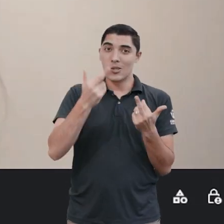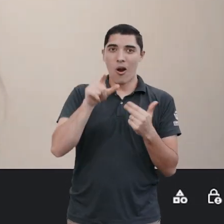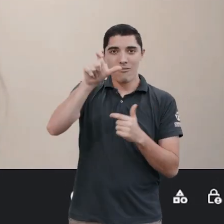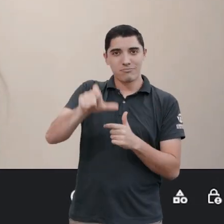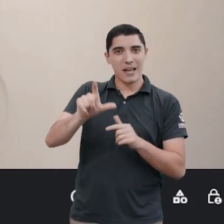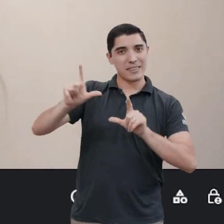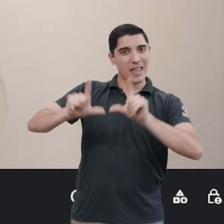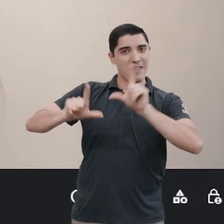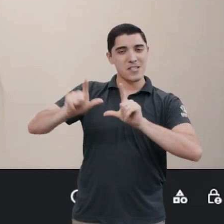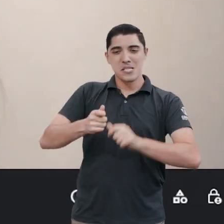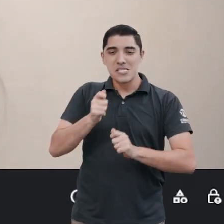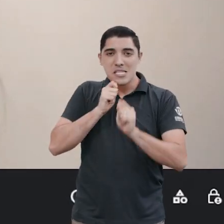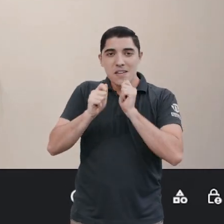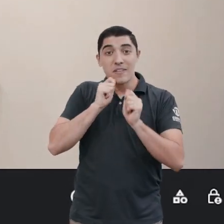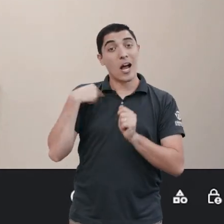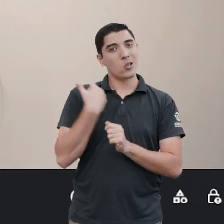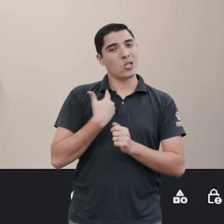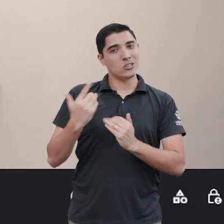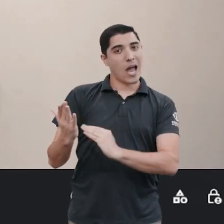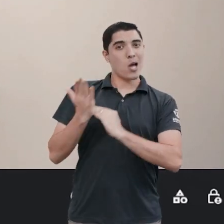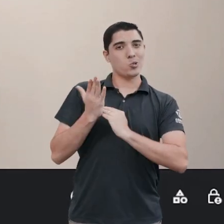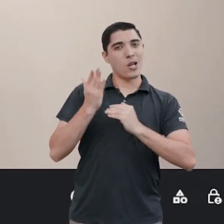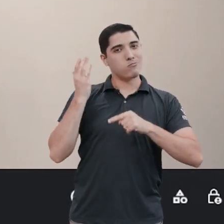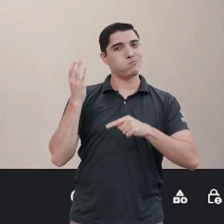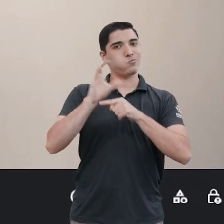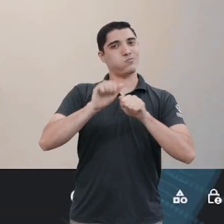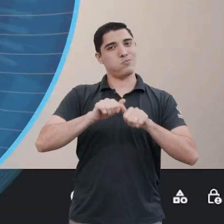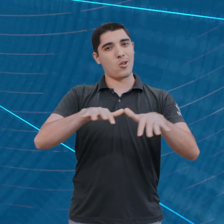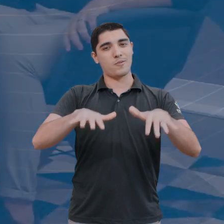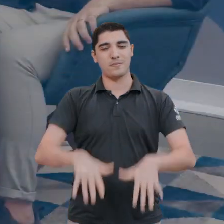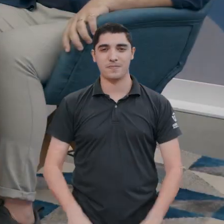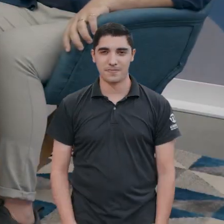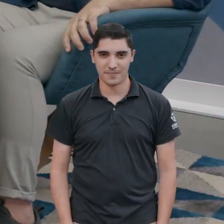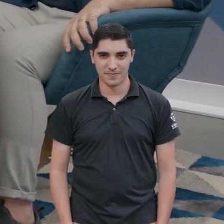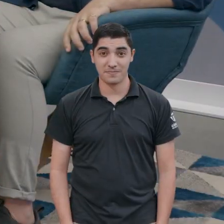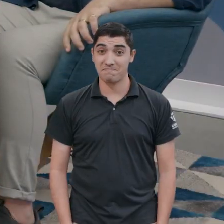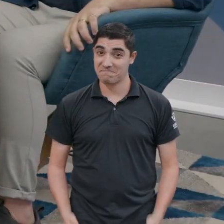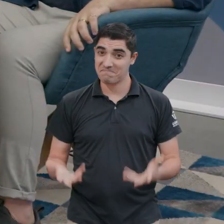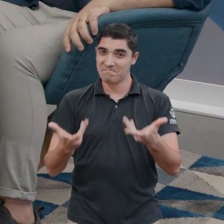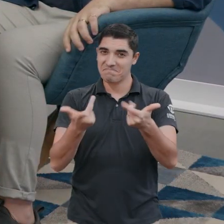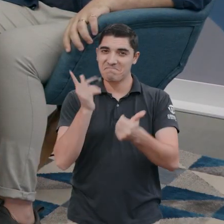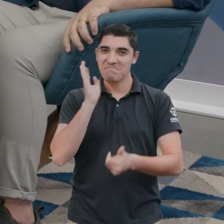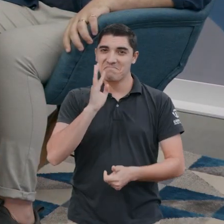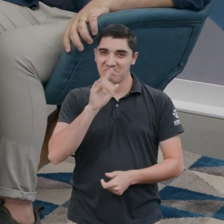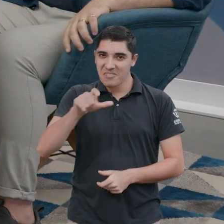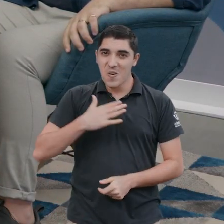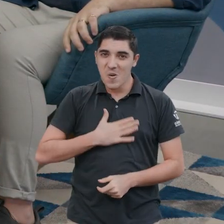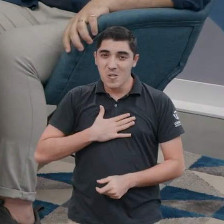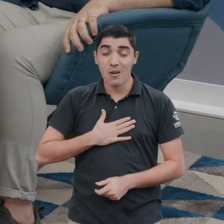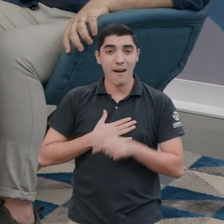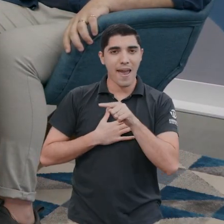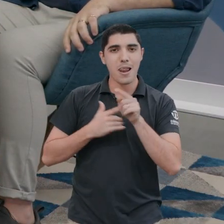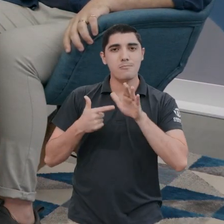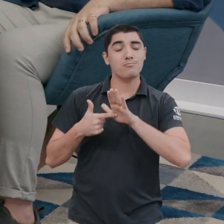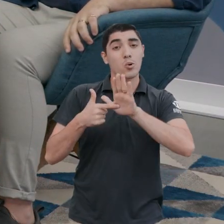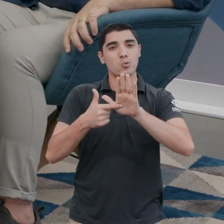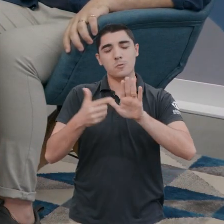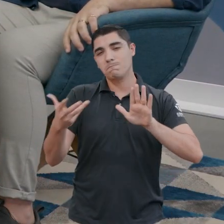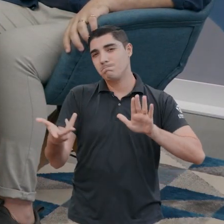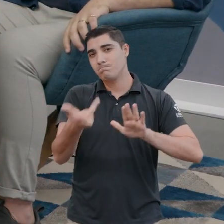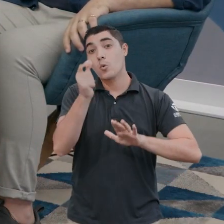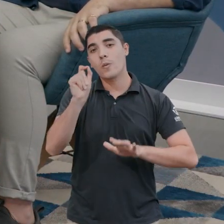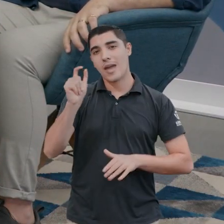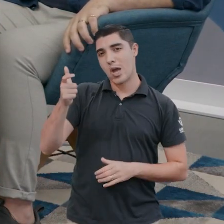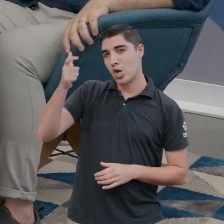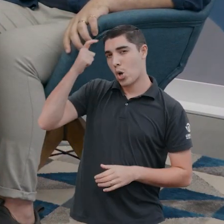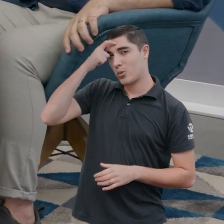como esse de vocês, né, para ajudar a divulgar o nosso trabalho. Muito legal, né, gente? Eu acho que ela tocou no ponto-chave,